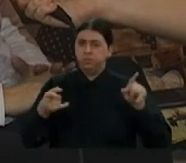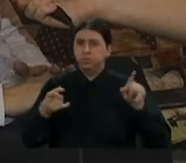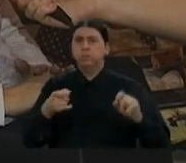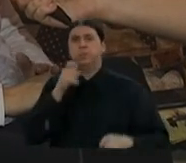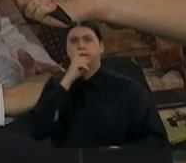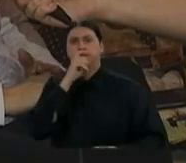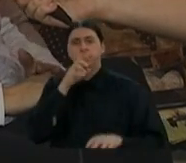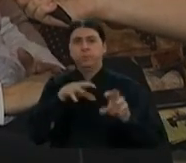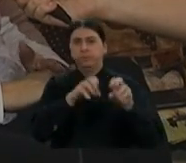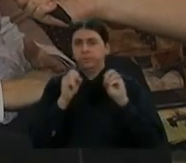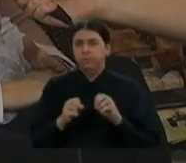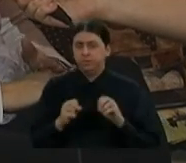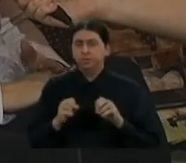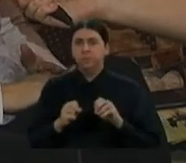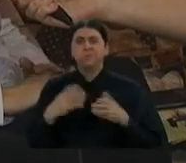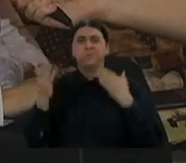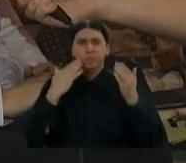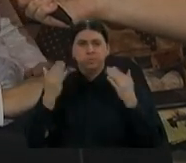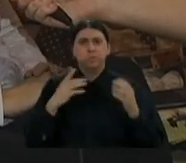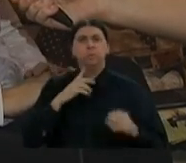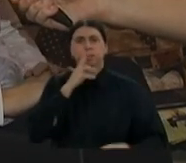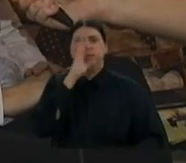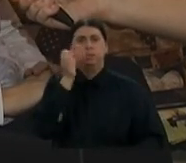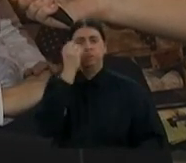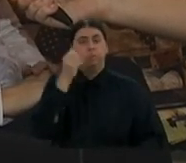as dúvidas todas sejam potencializados